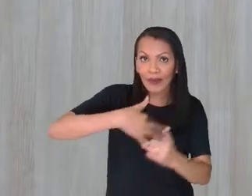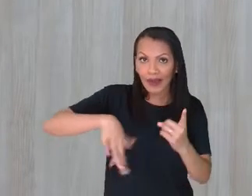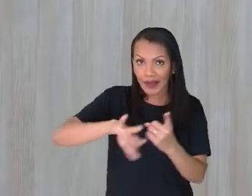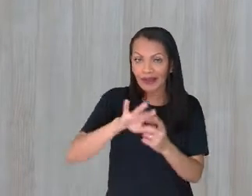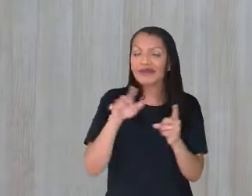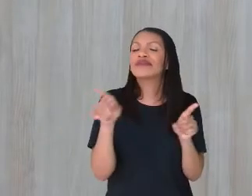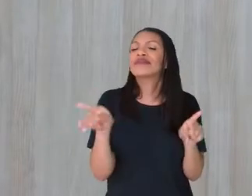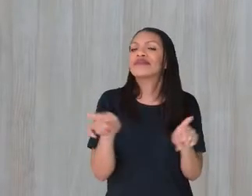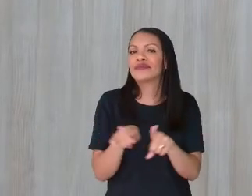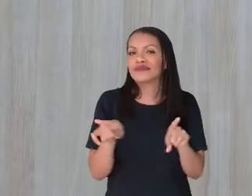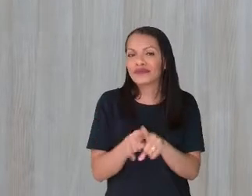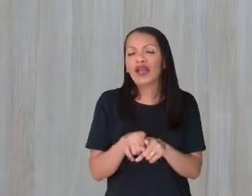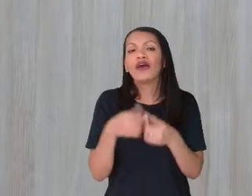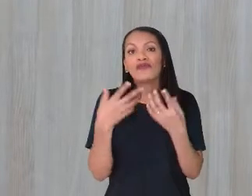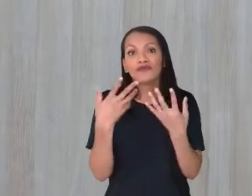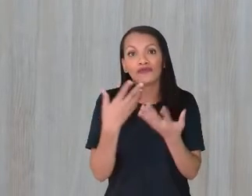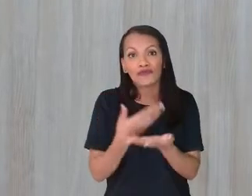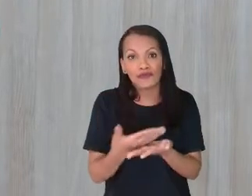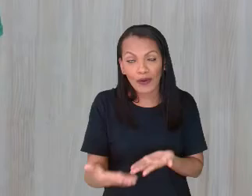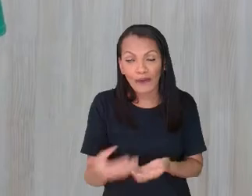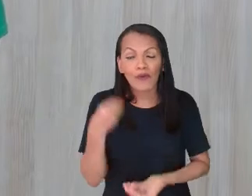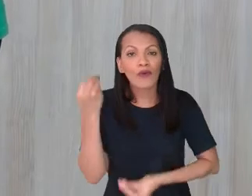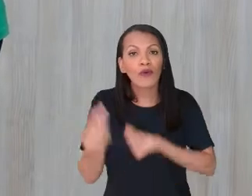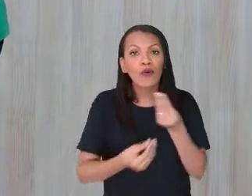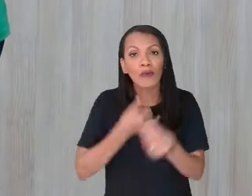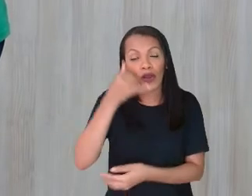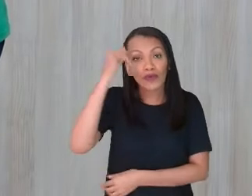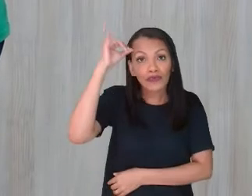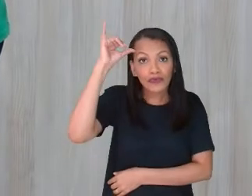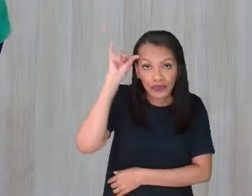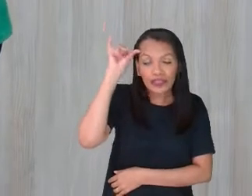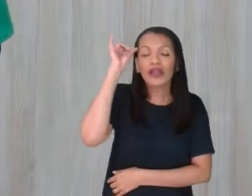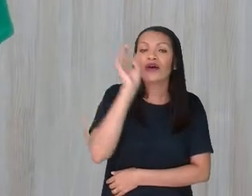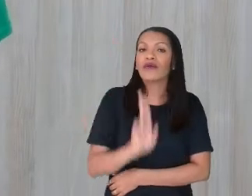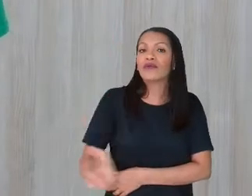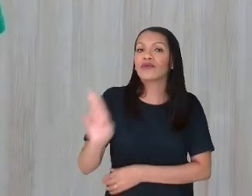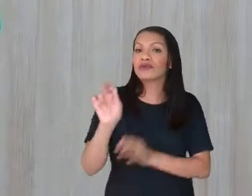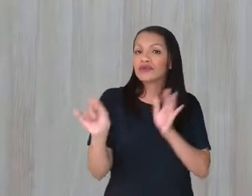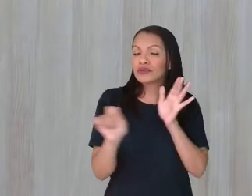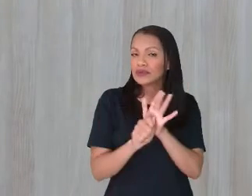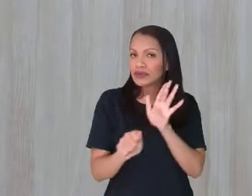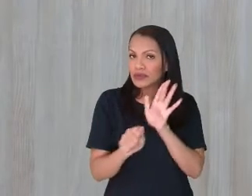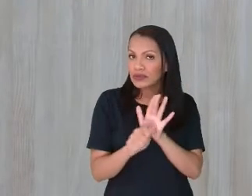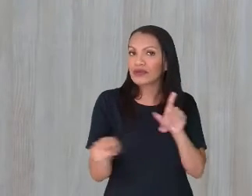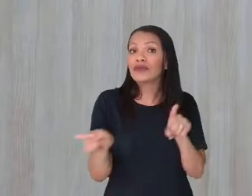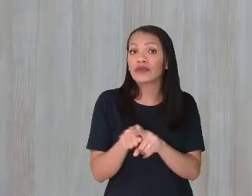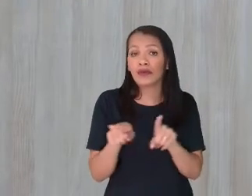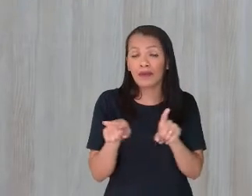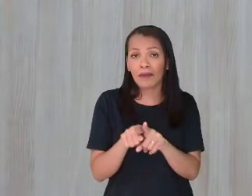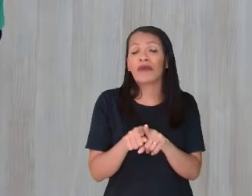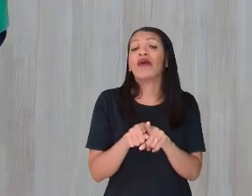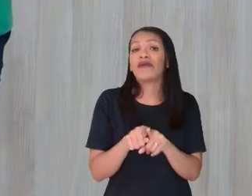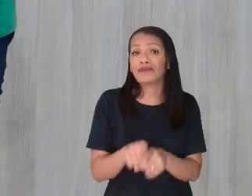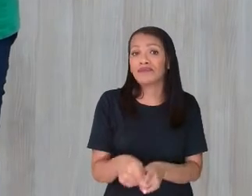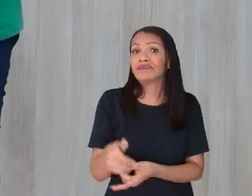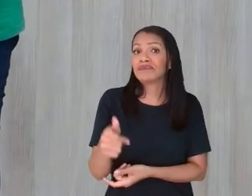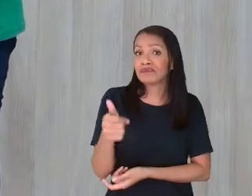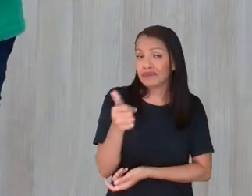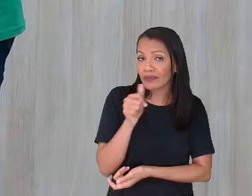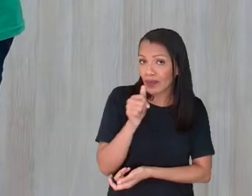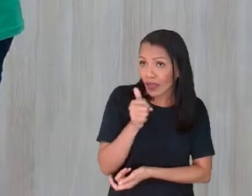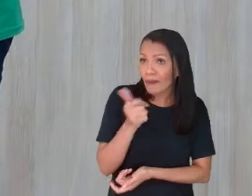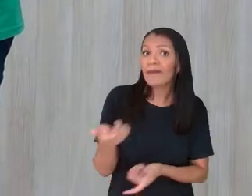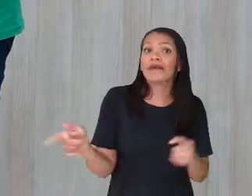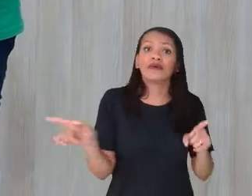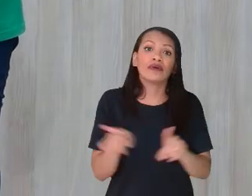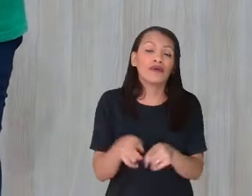Vamos ainda conversar a respeito do combate, né, e prevenção ao uso de drogas, né, álcool e drogas. Então, mas hoje, gente,